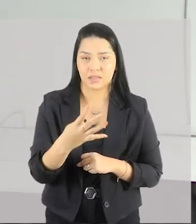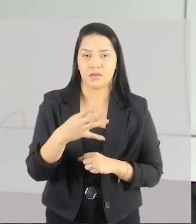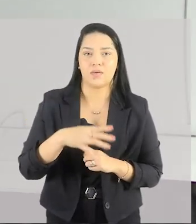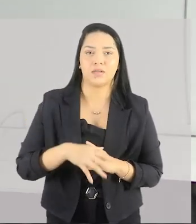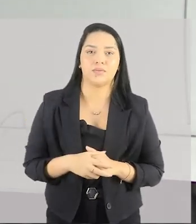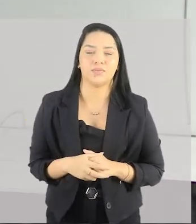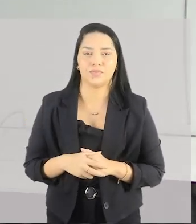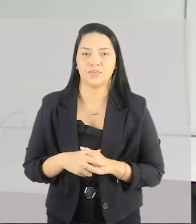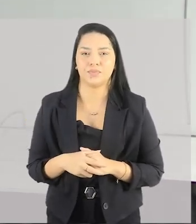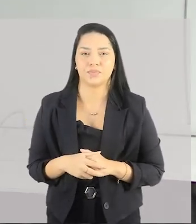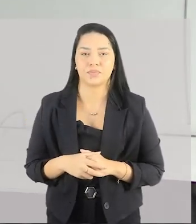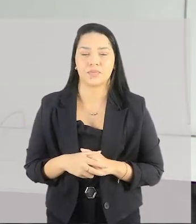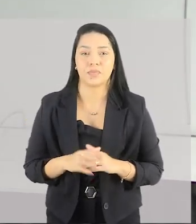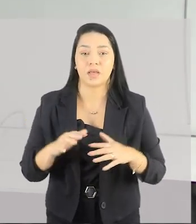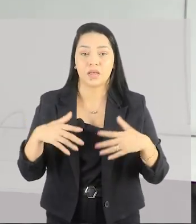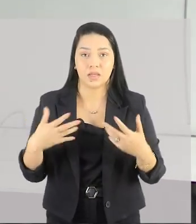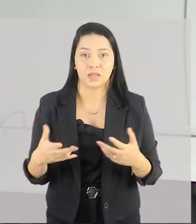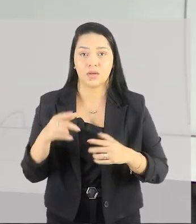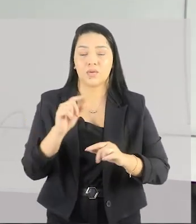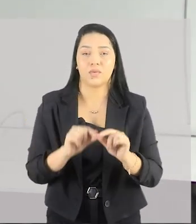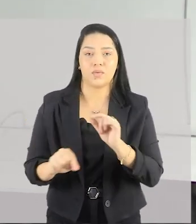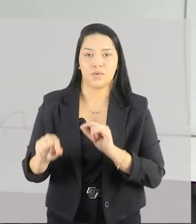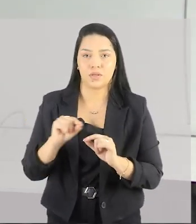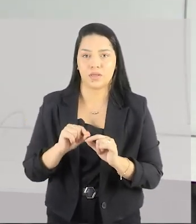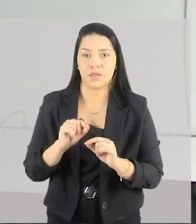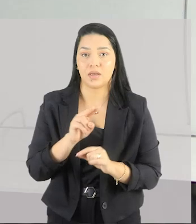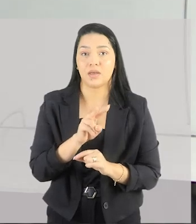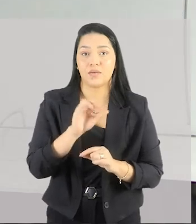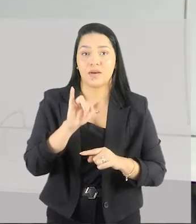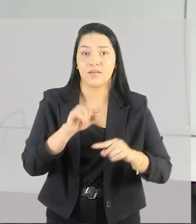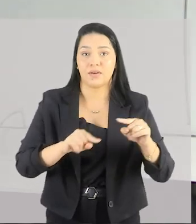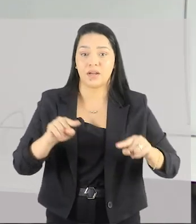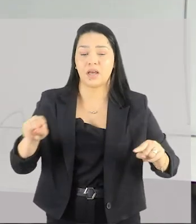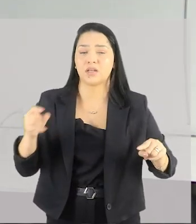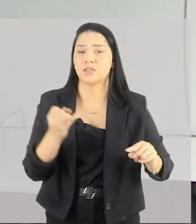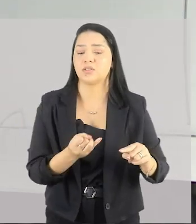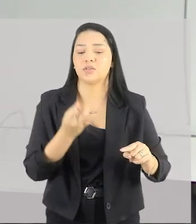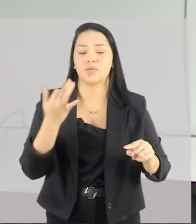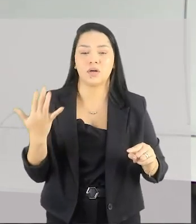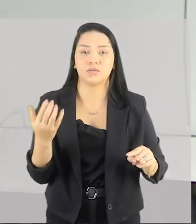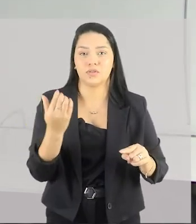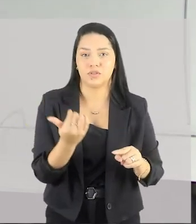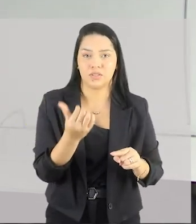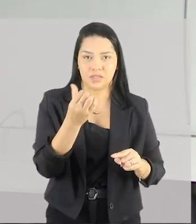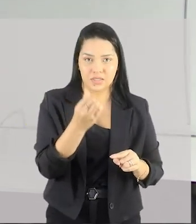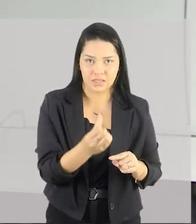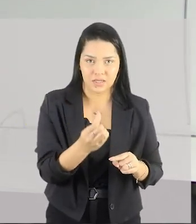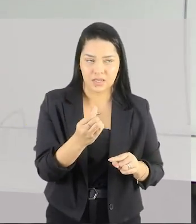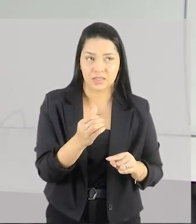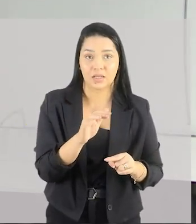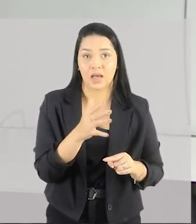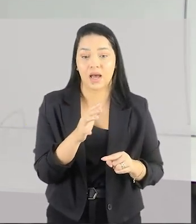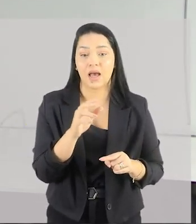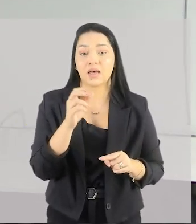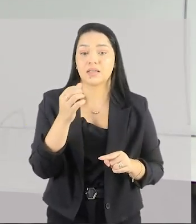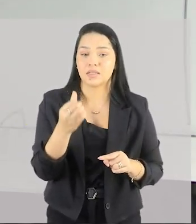64, tá ok? Então, as penas, elas irão variar de quanto? De 16